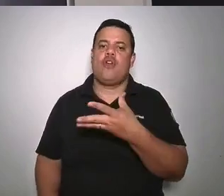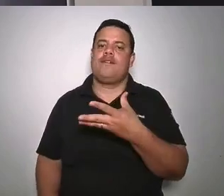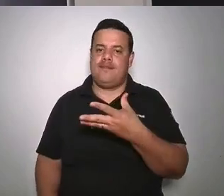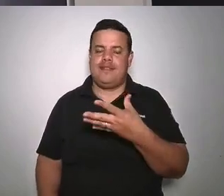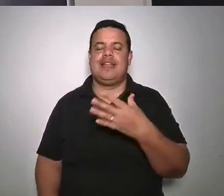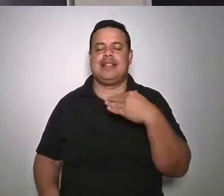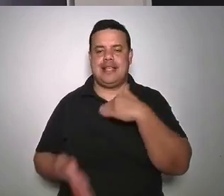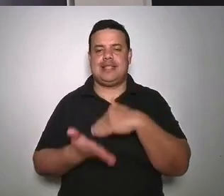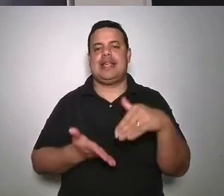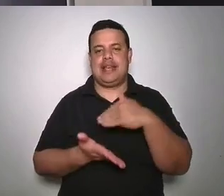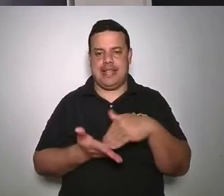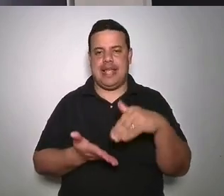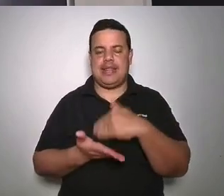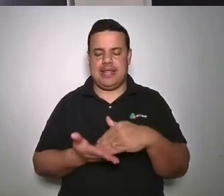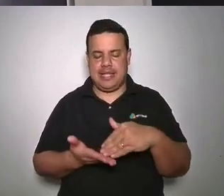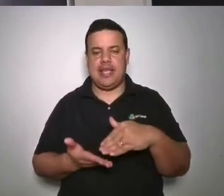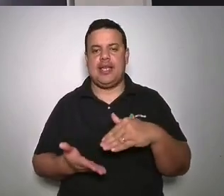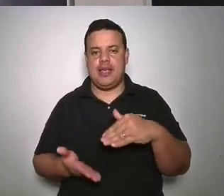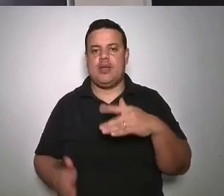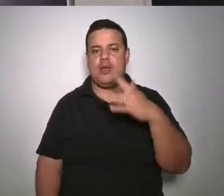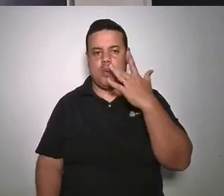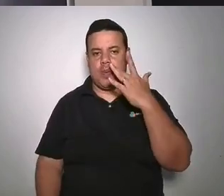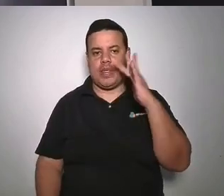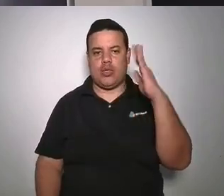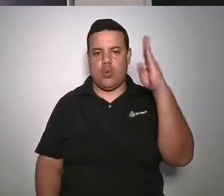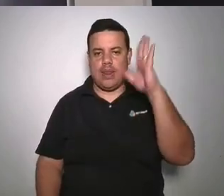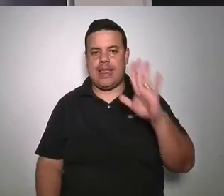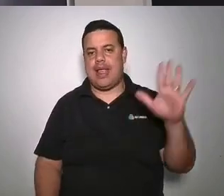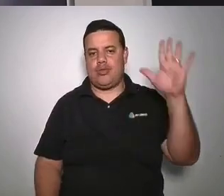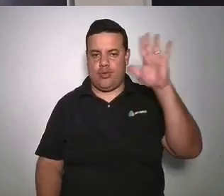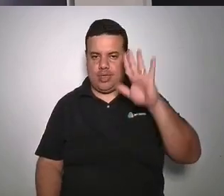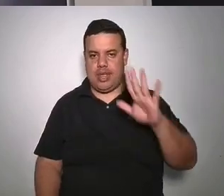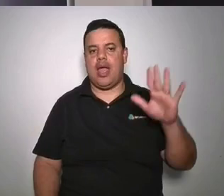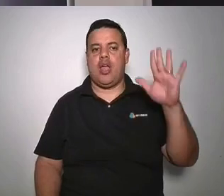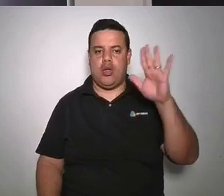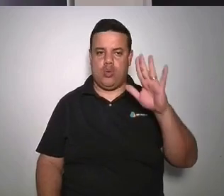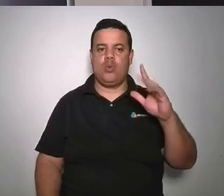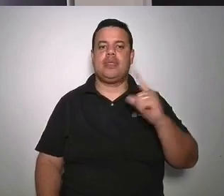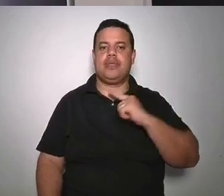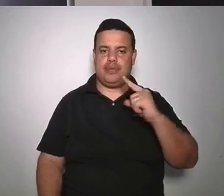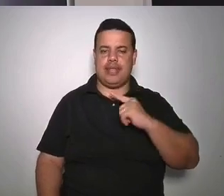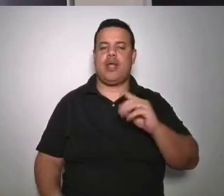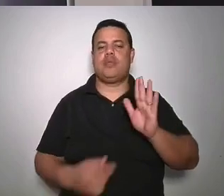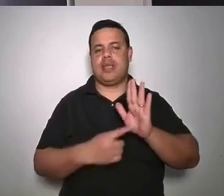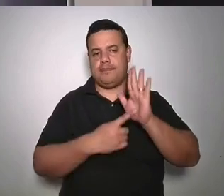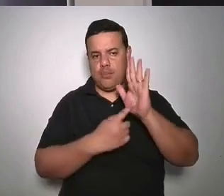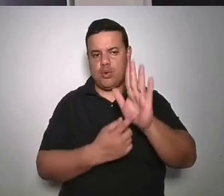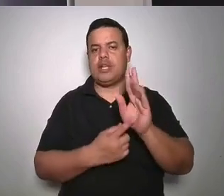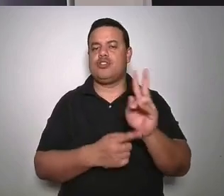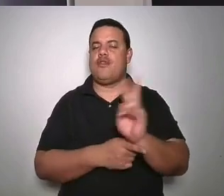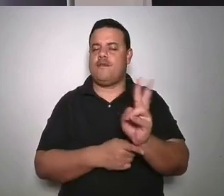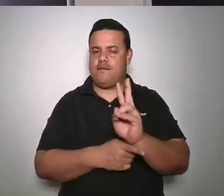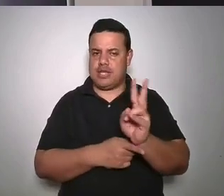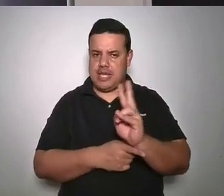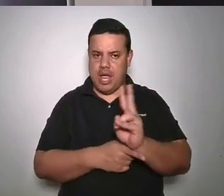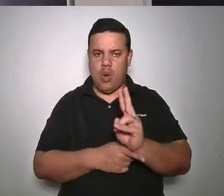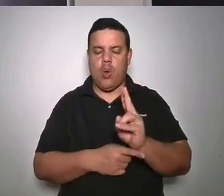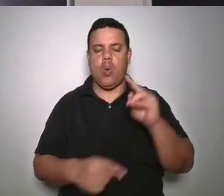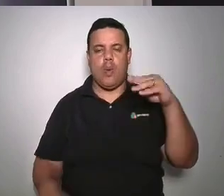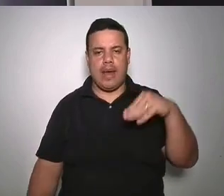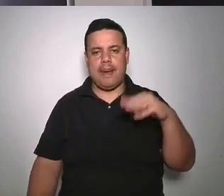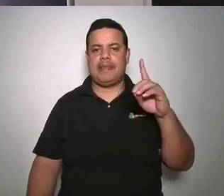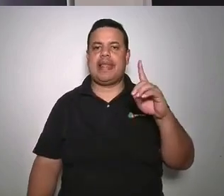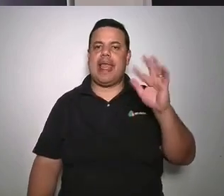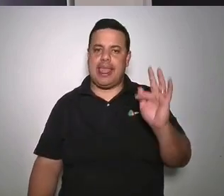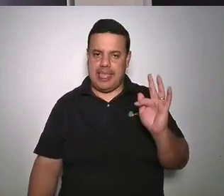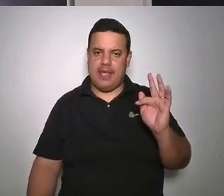Tesouro Nacional. Então, ali saiu o demonstrativo de fiscais, o MDF, onde dá a direção